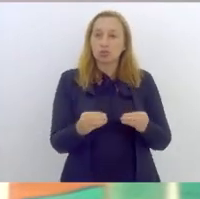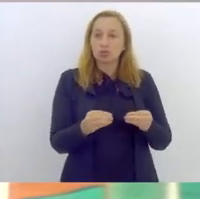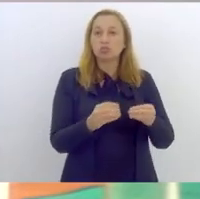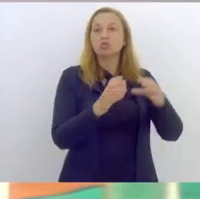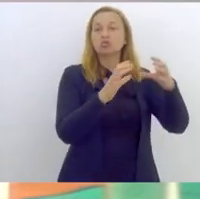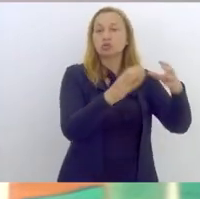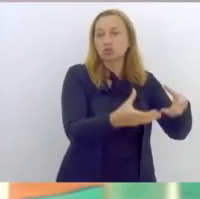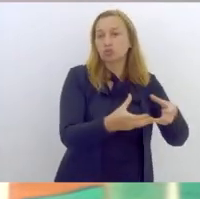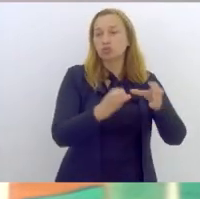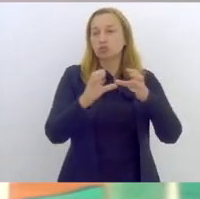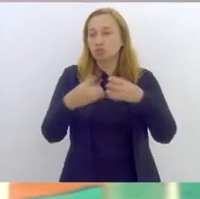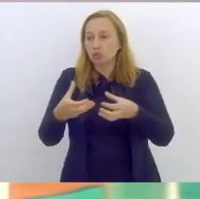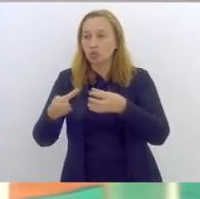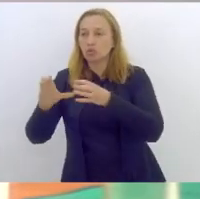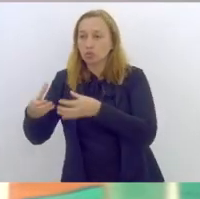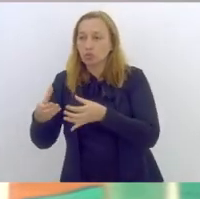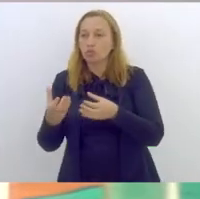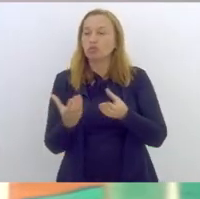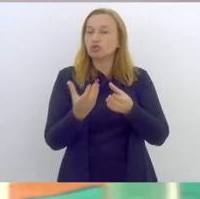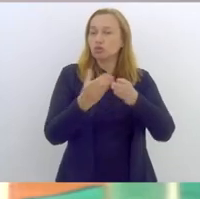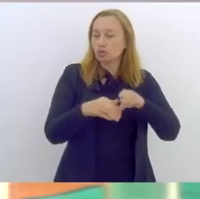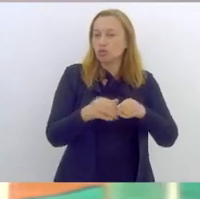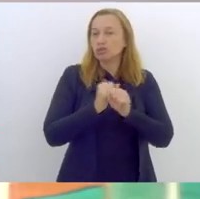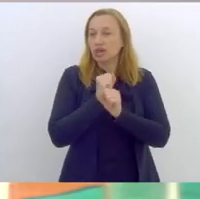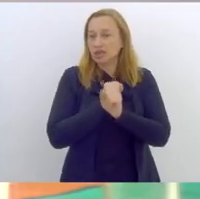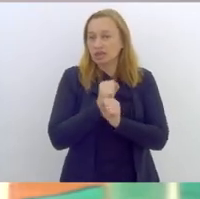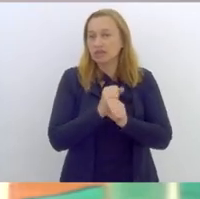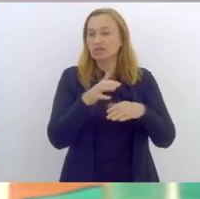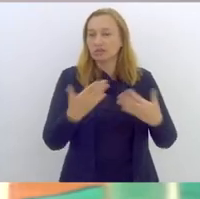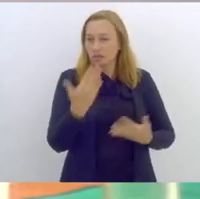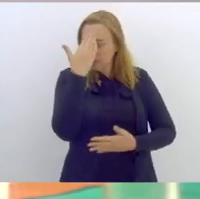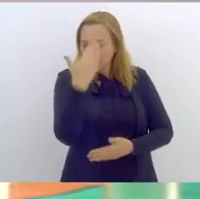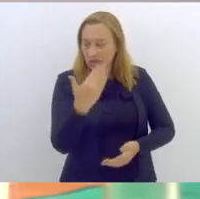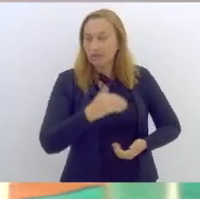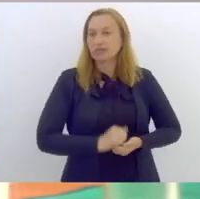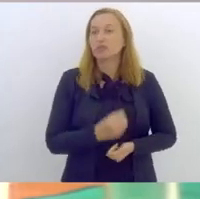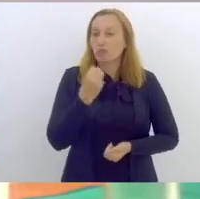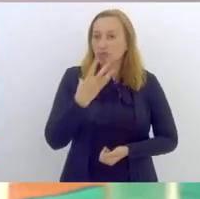justíssimos que estão sendo demandados há muito tempo obrigado